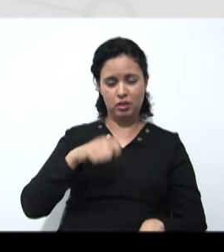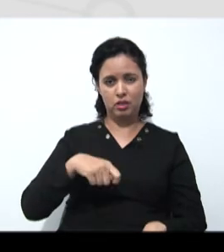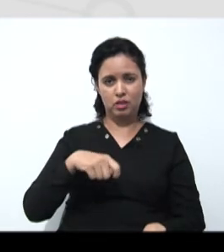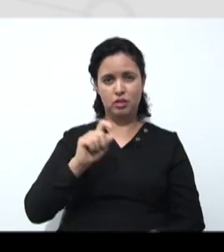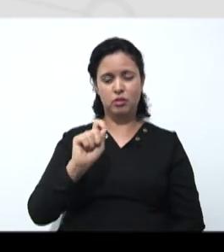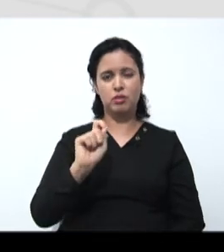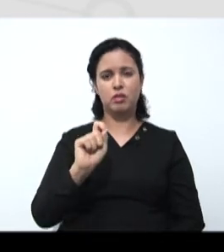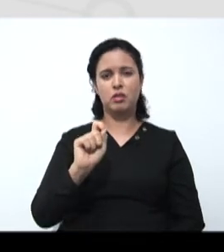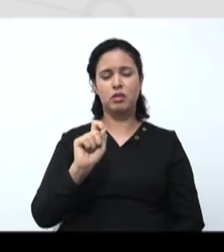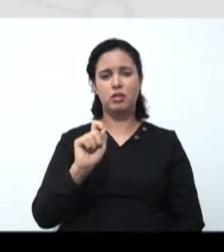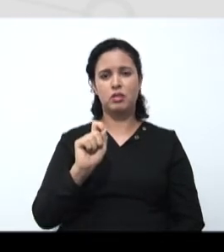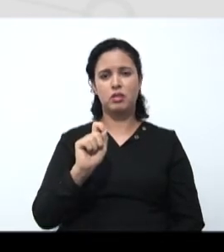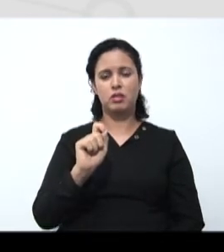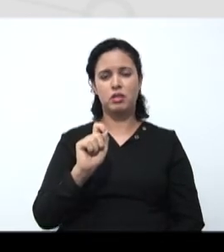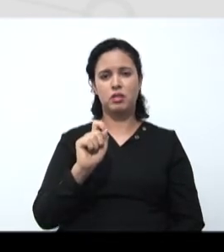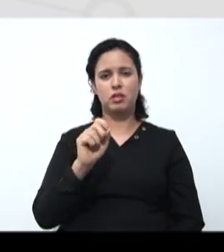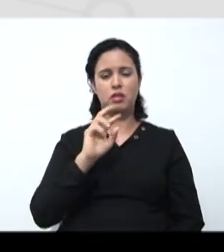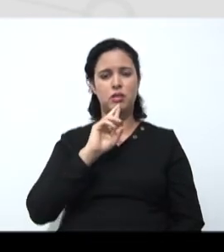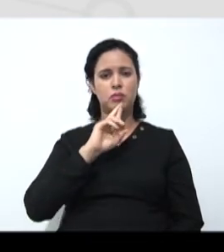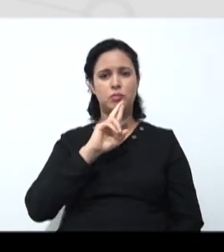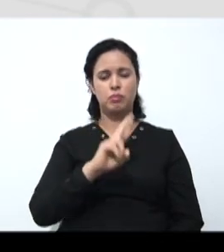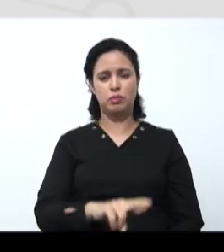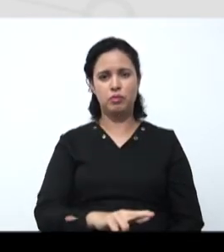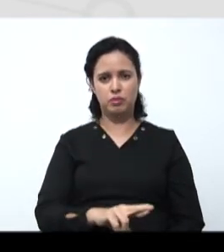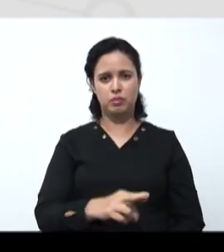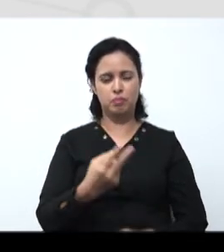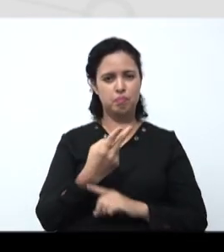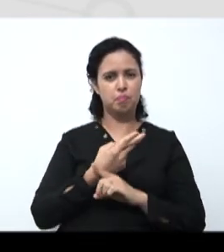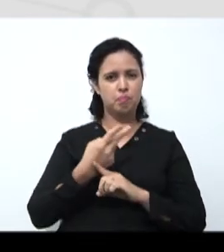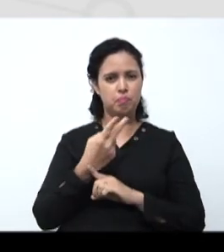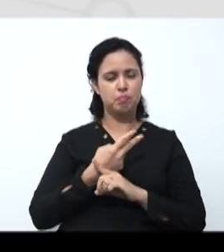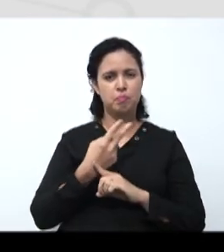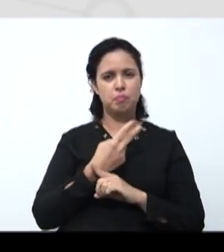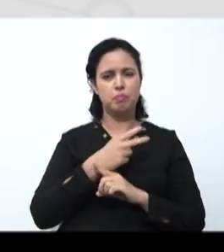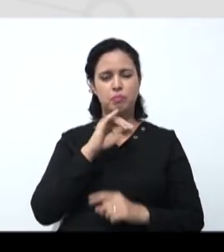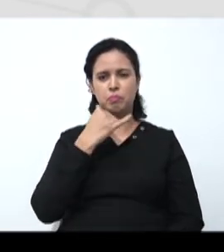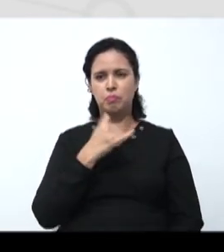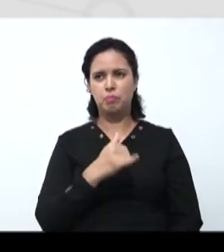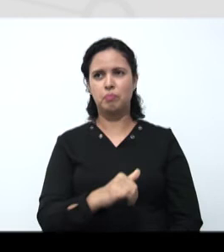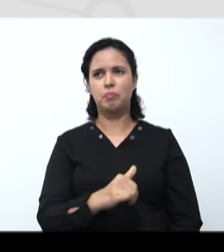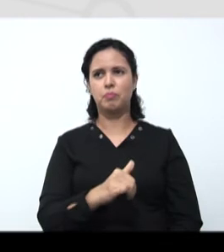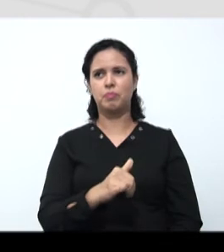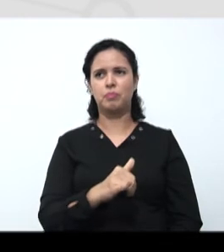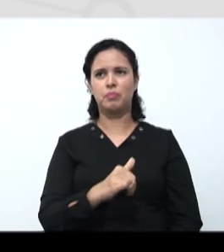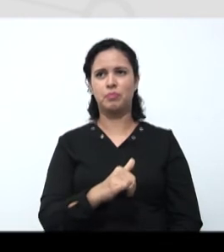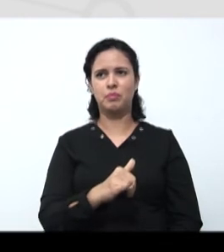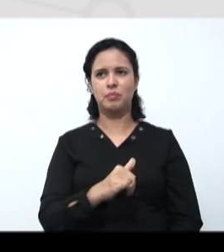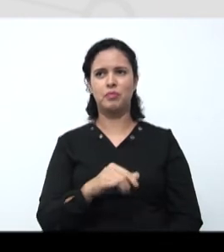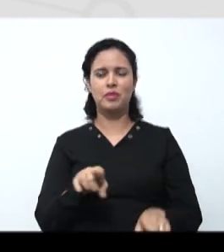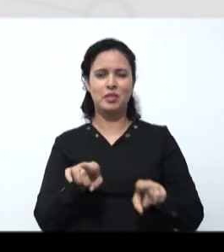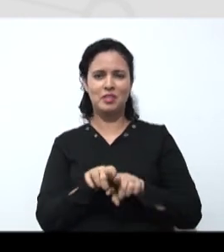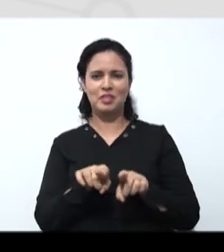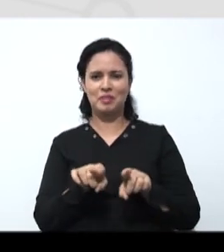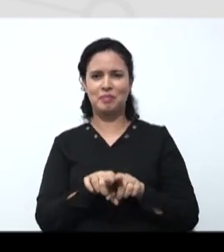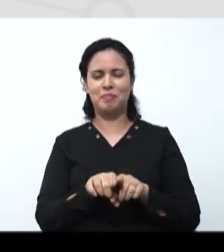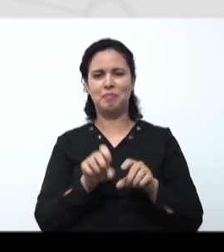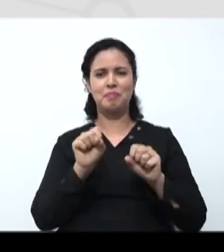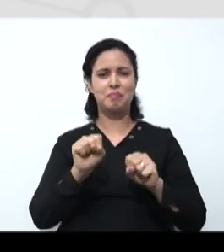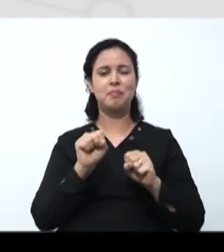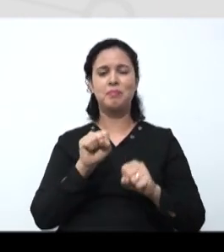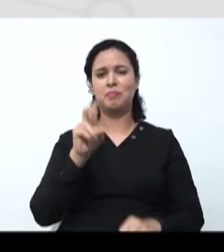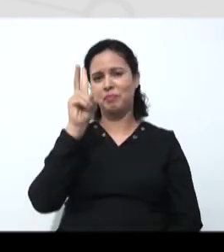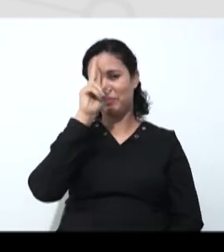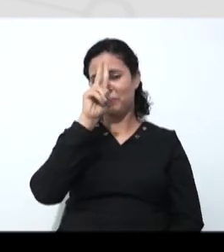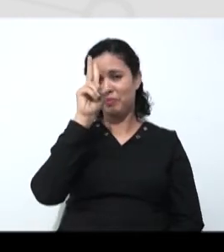como empreendedora? A gente respondeu aqui persistência, energia e determinação. Mas também poderíamos ter